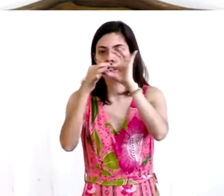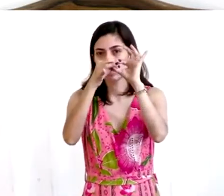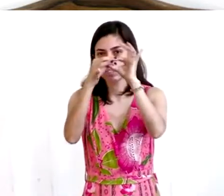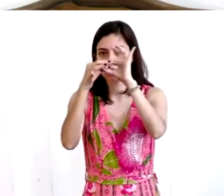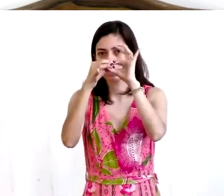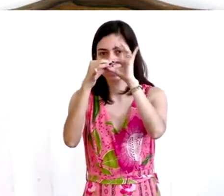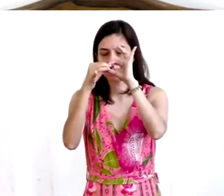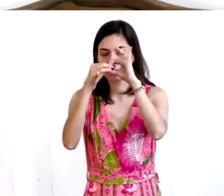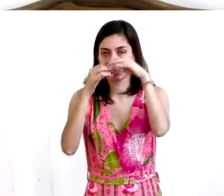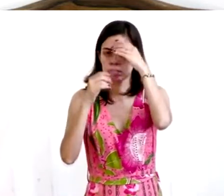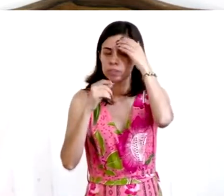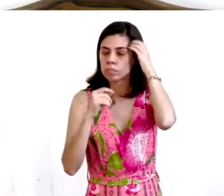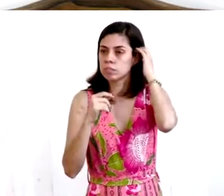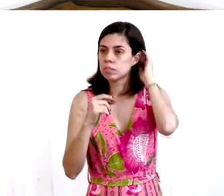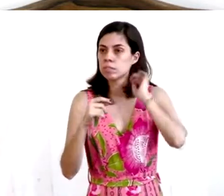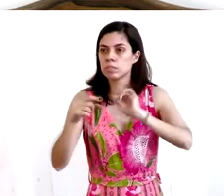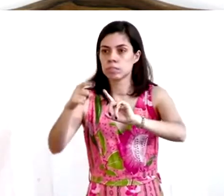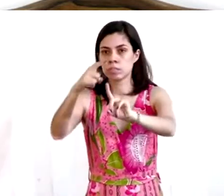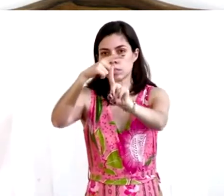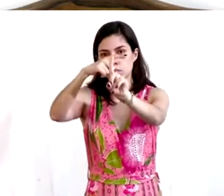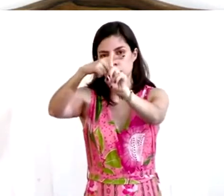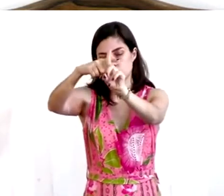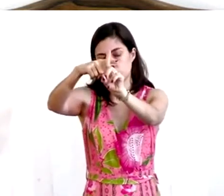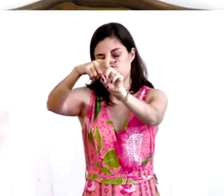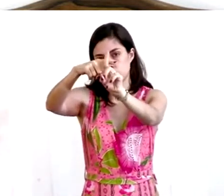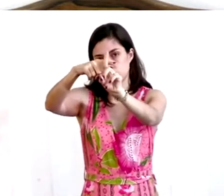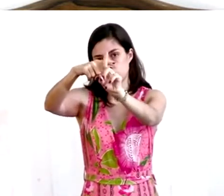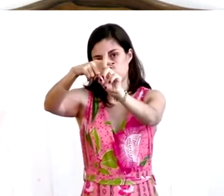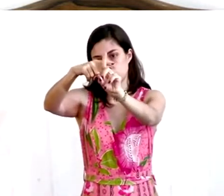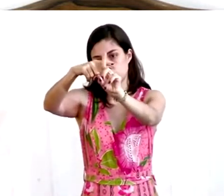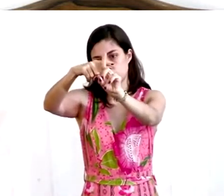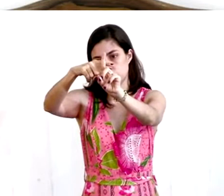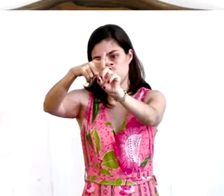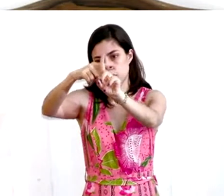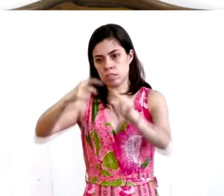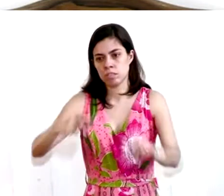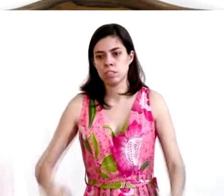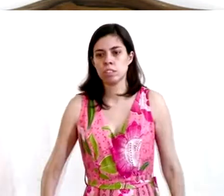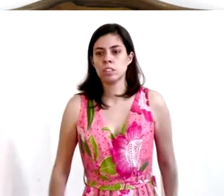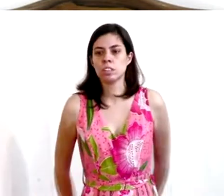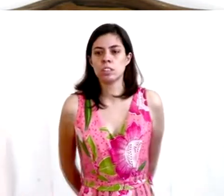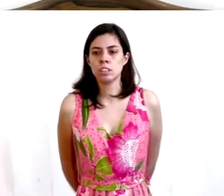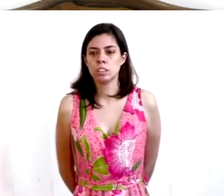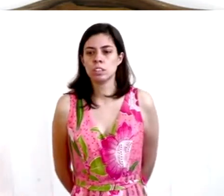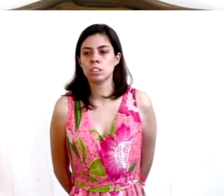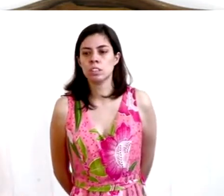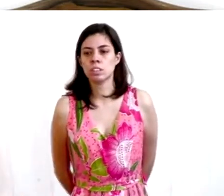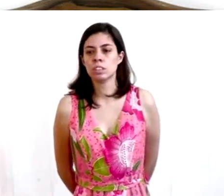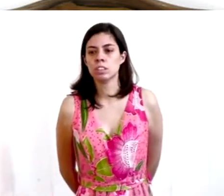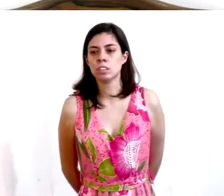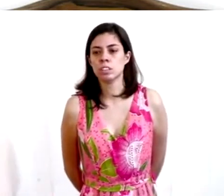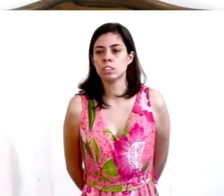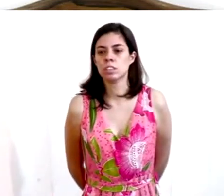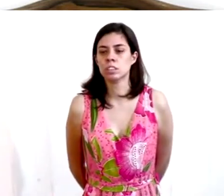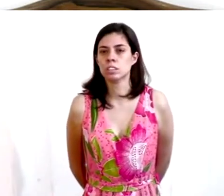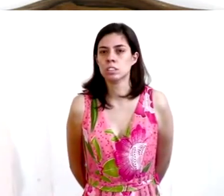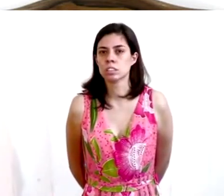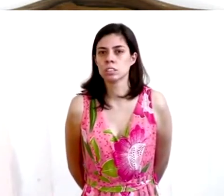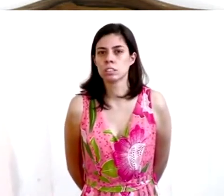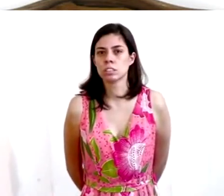de Cristo, entre estes dois contrastes tão grandes, elas poderão